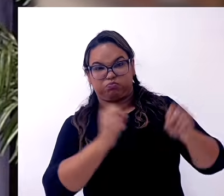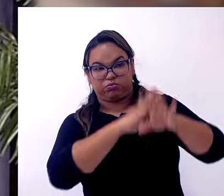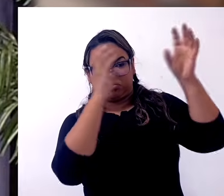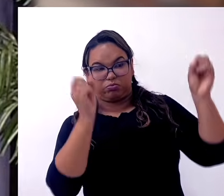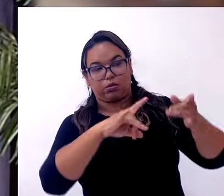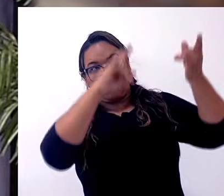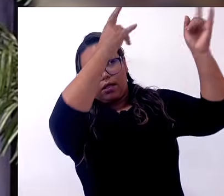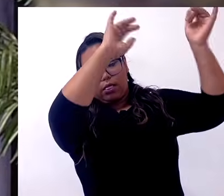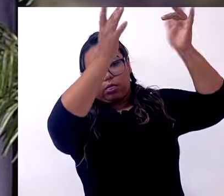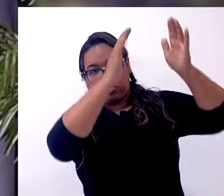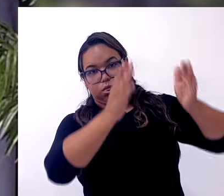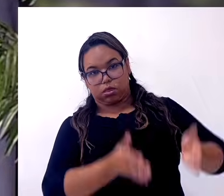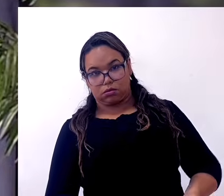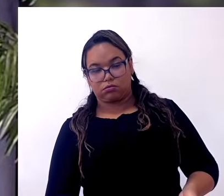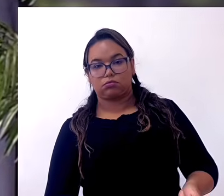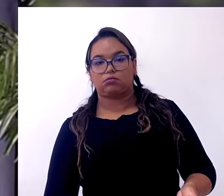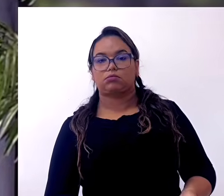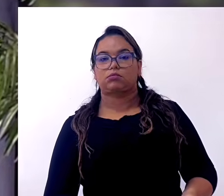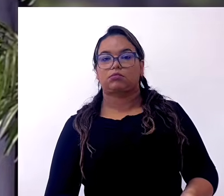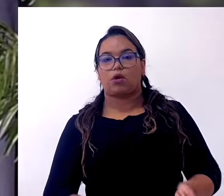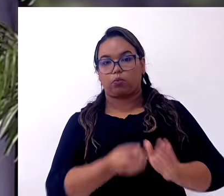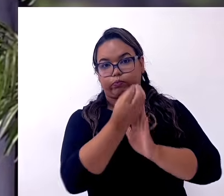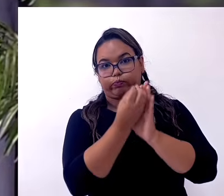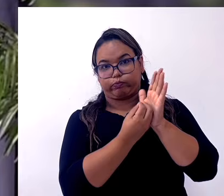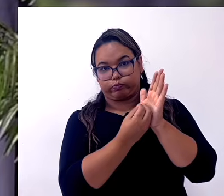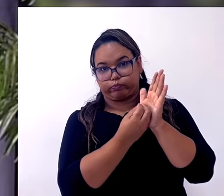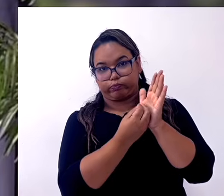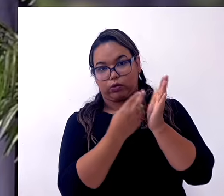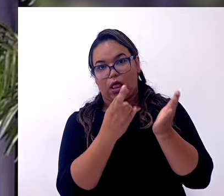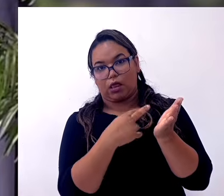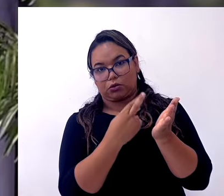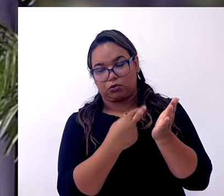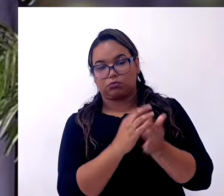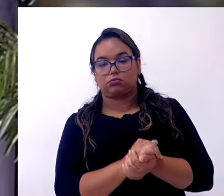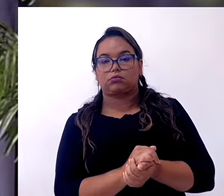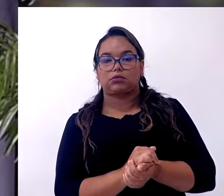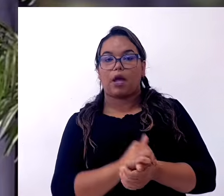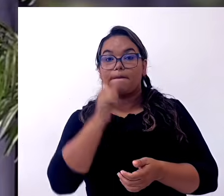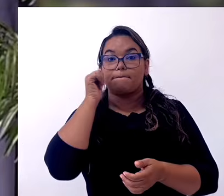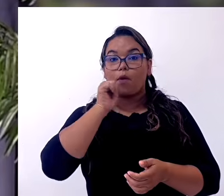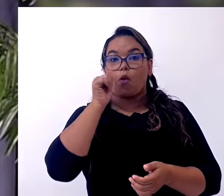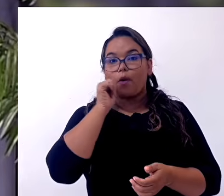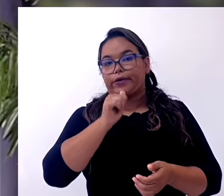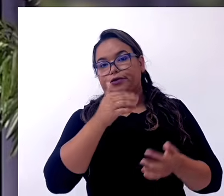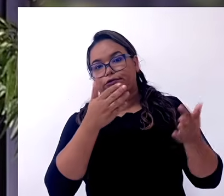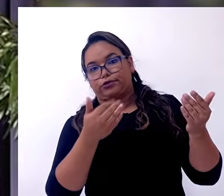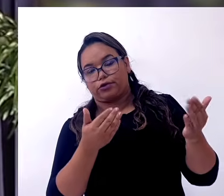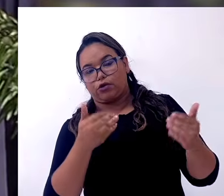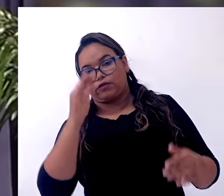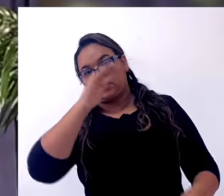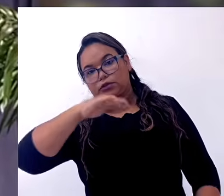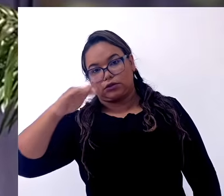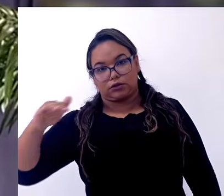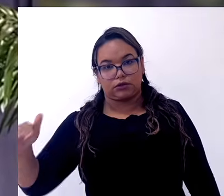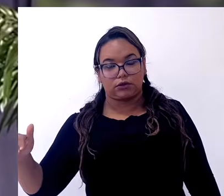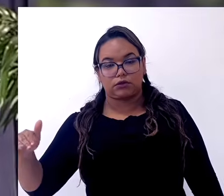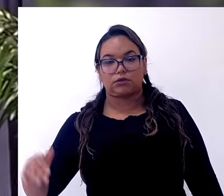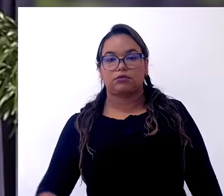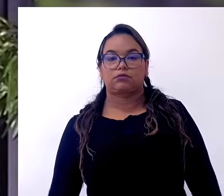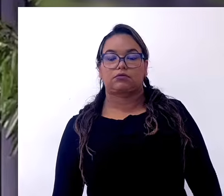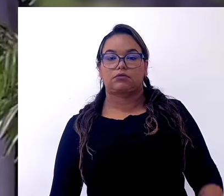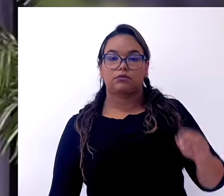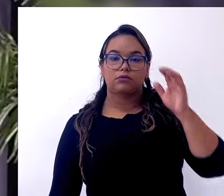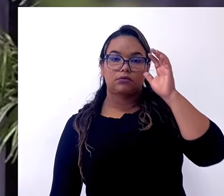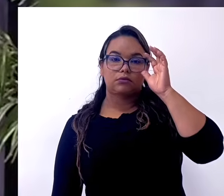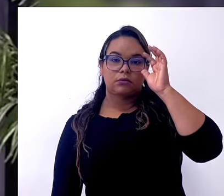estar bastante danificadas, mas deve ter sobrado alguma peça do motor ou algo parecido. Mas não havia nada. E, eventualmente, a pressão